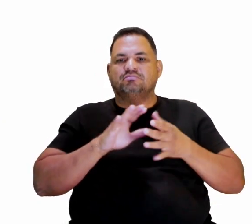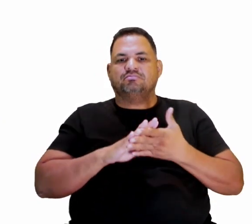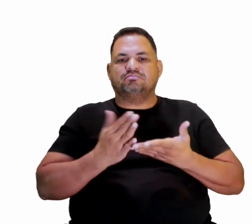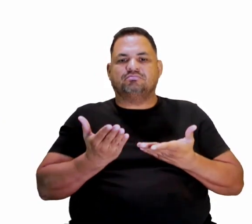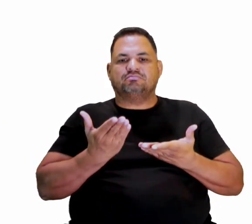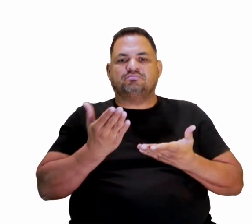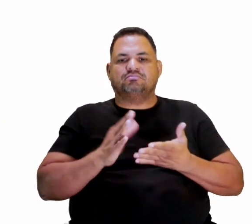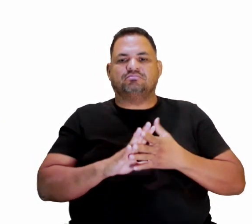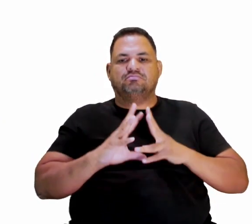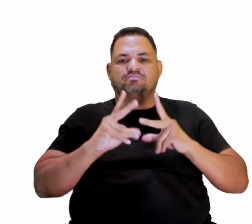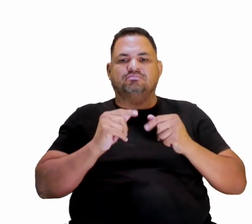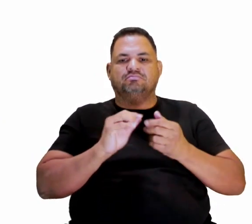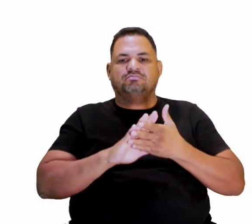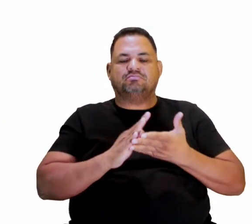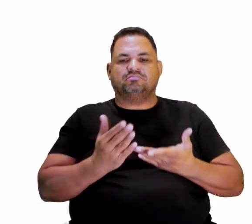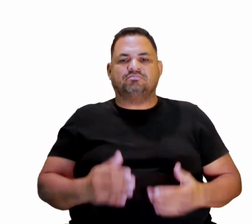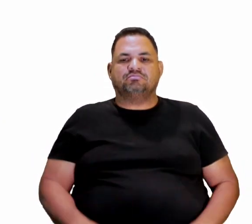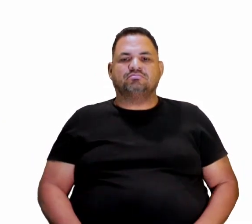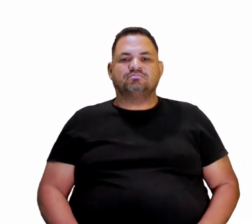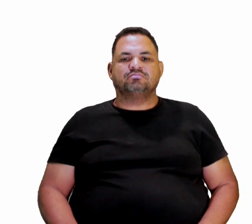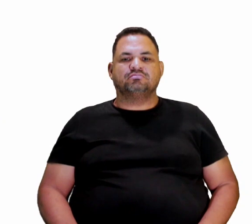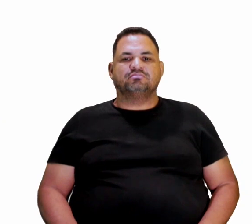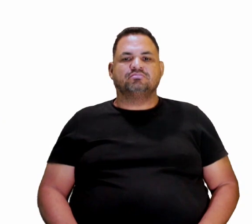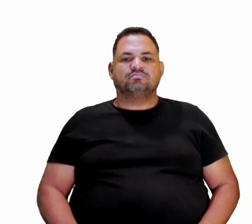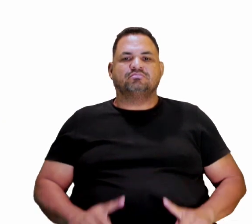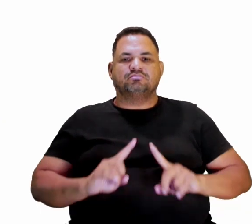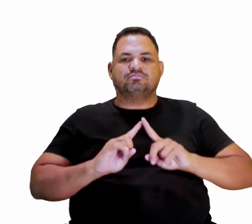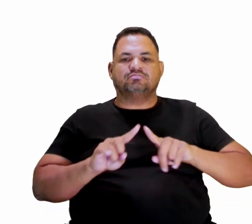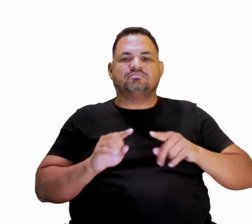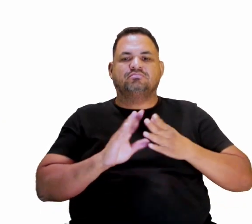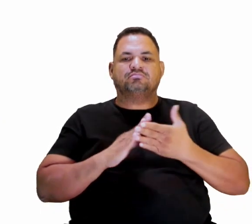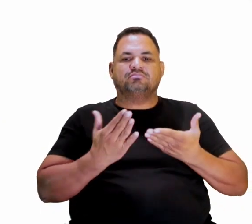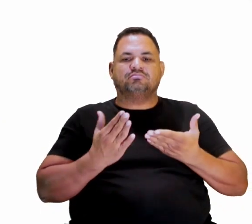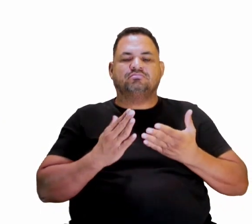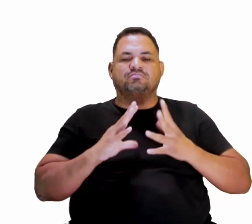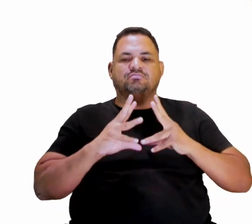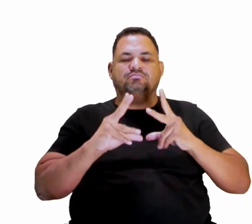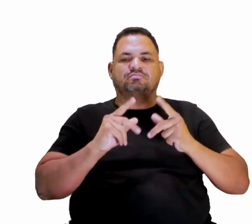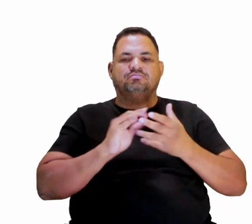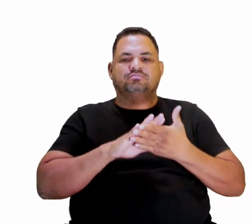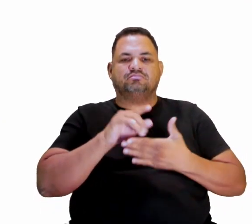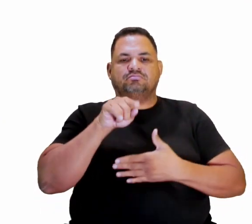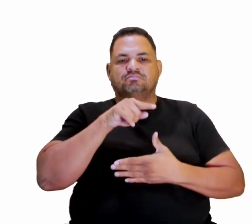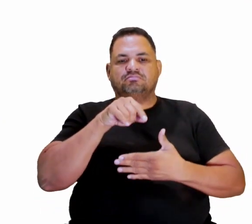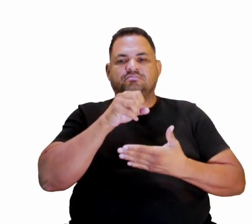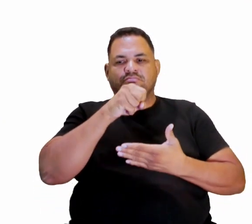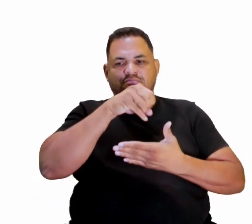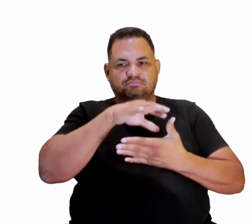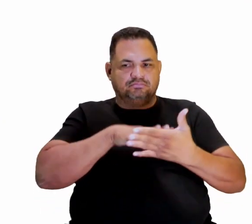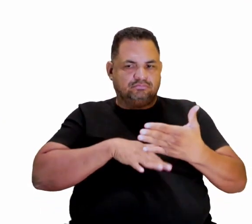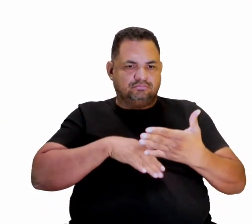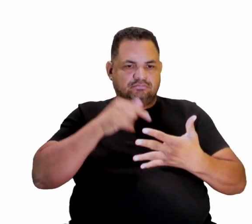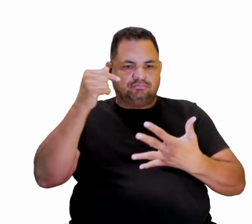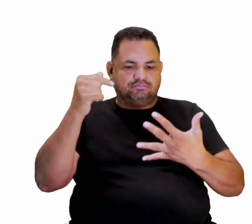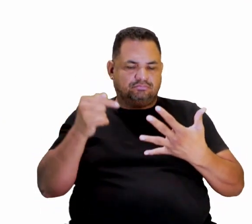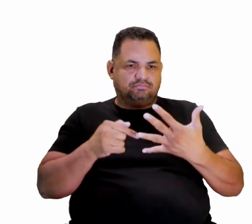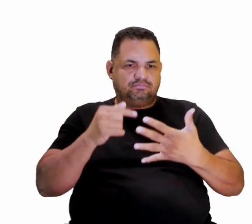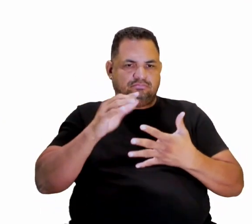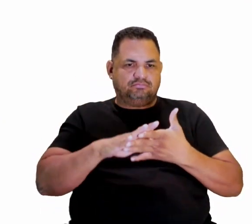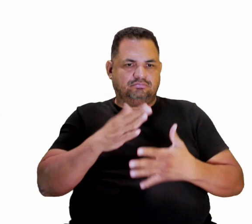e acabou tirando todas as minhas animações. Mas todo mundo iria marcar isso aqui, eu tenho certeza. Todos começam com I